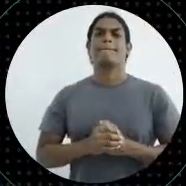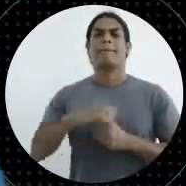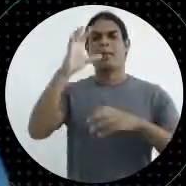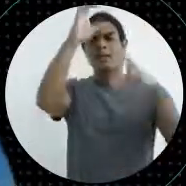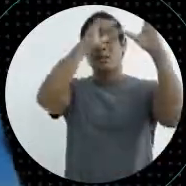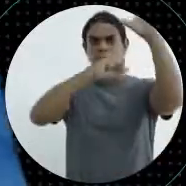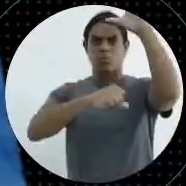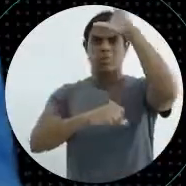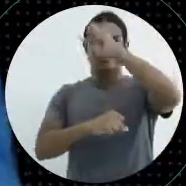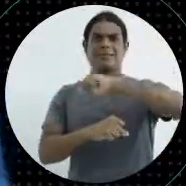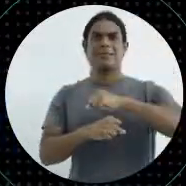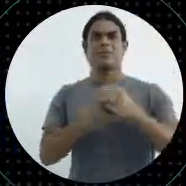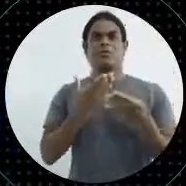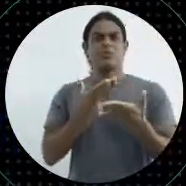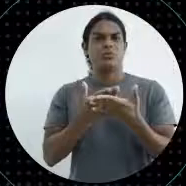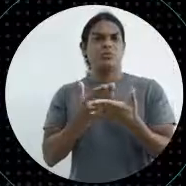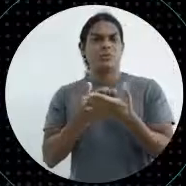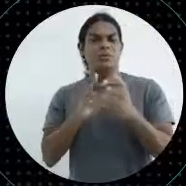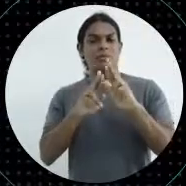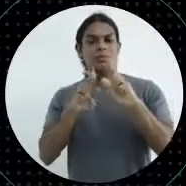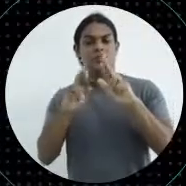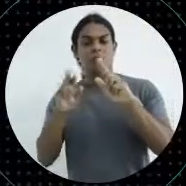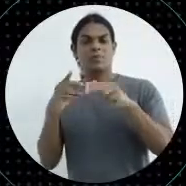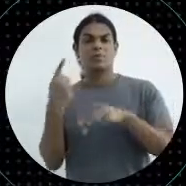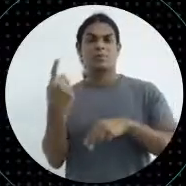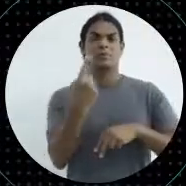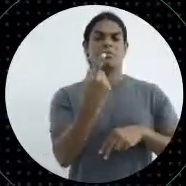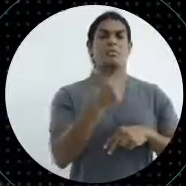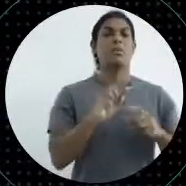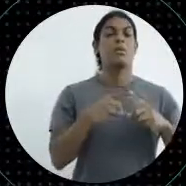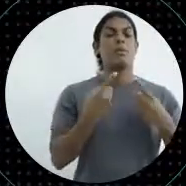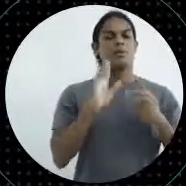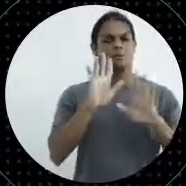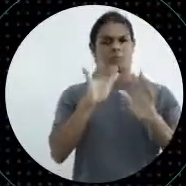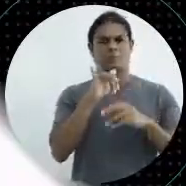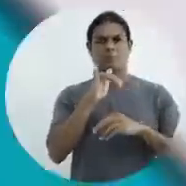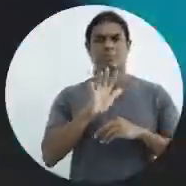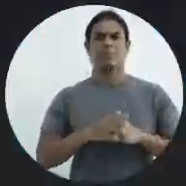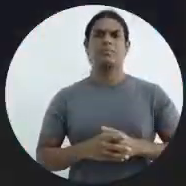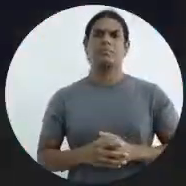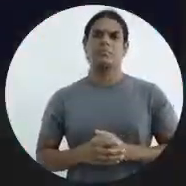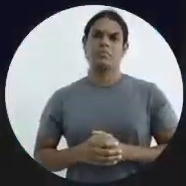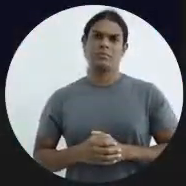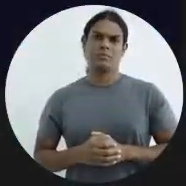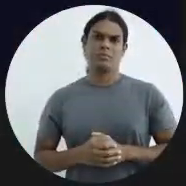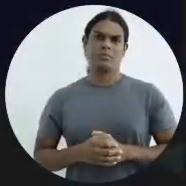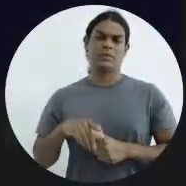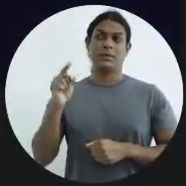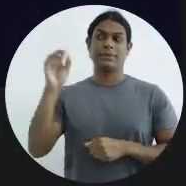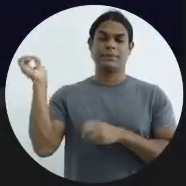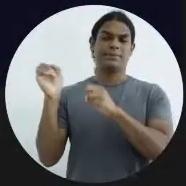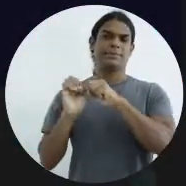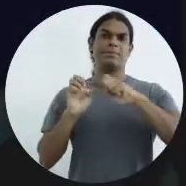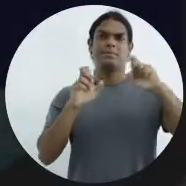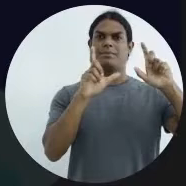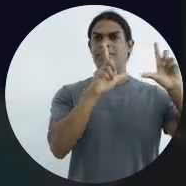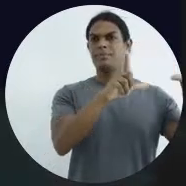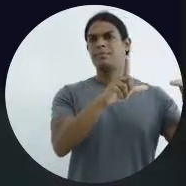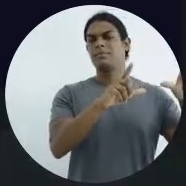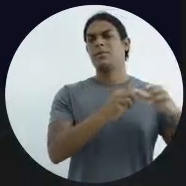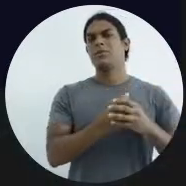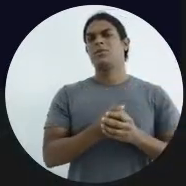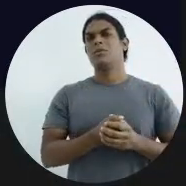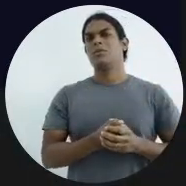um e outro. Mas vamos ver um exemplo. Nesse slide aí onde tem exemplo,